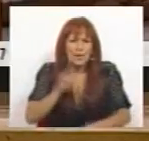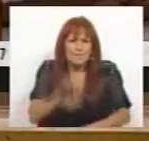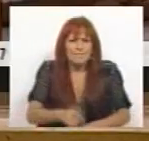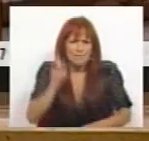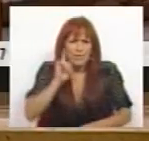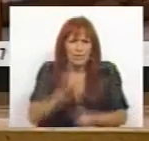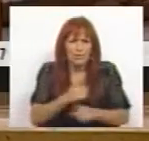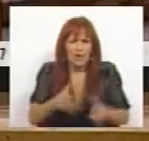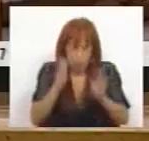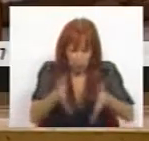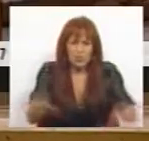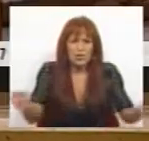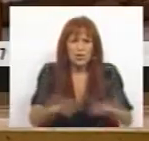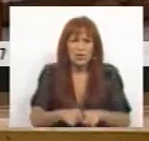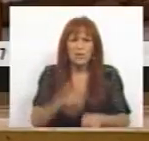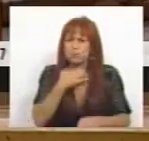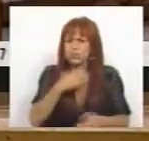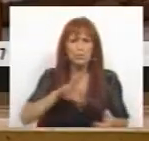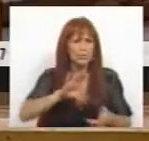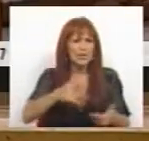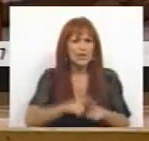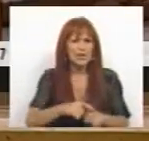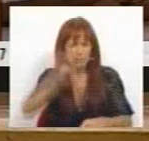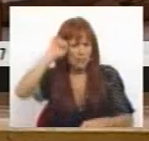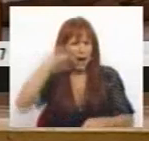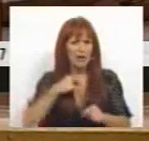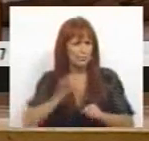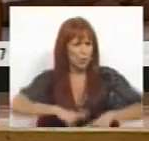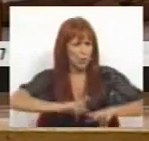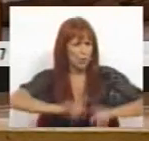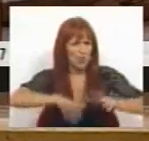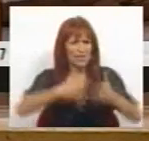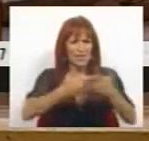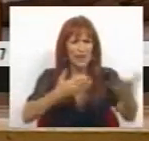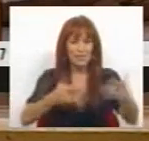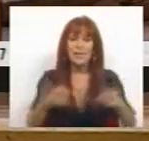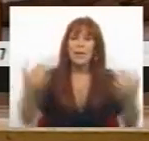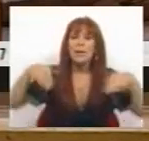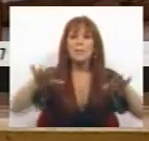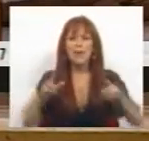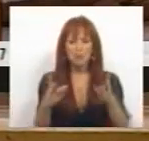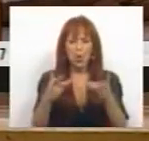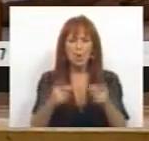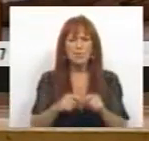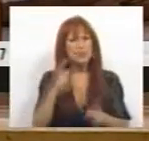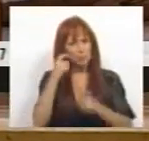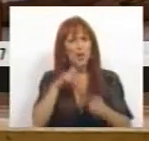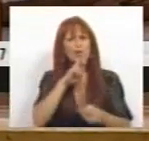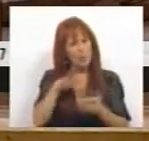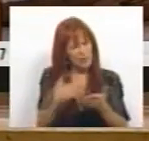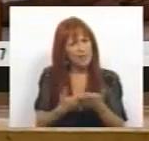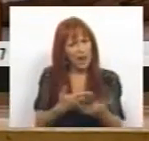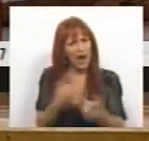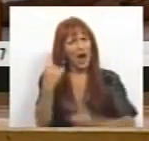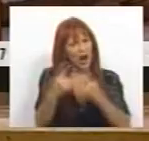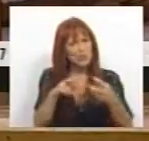do dia, porque continua também a sufocar o país e a comprometer o seu desenvolvimento. Ainda assim, é um orçamento que procura dar resposta